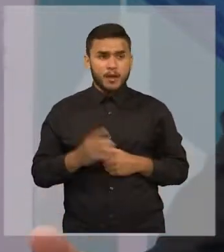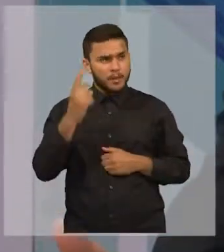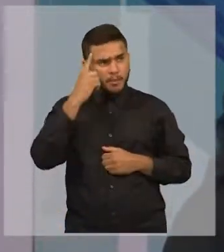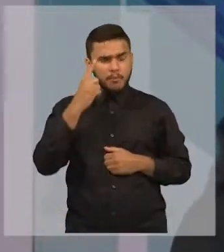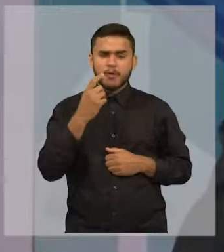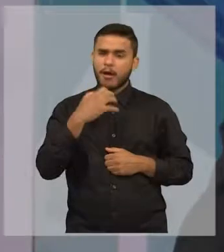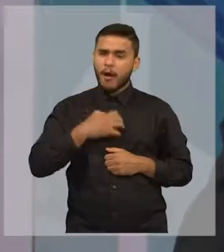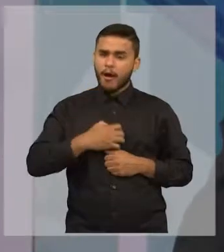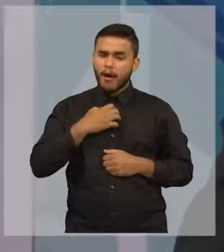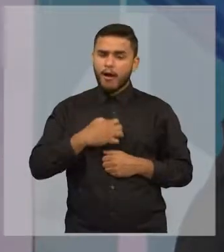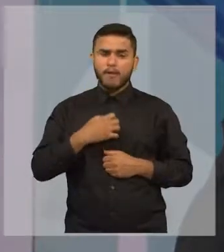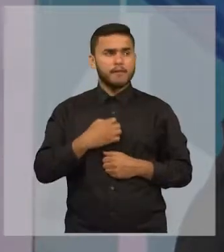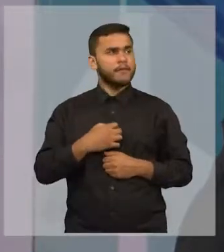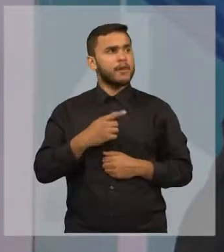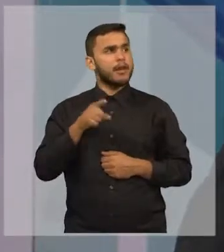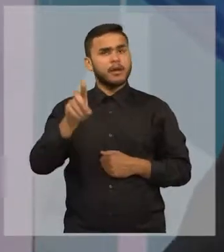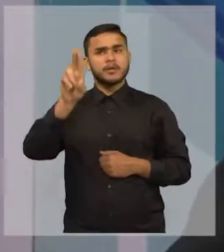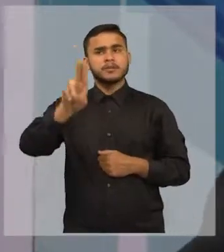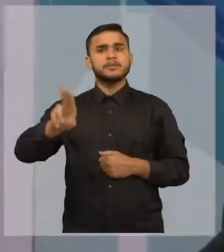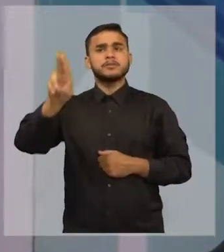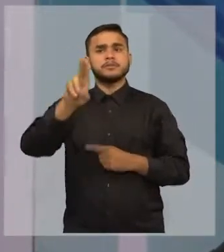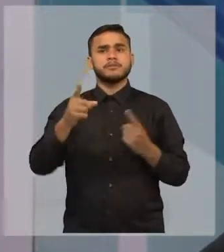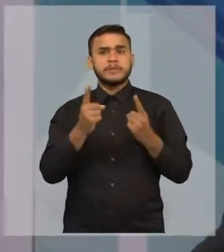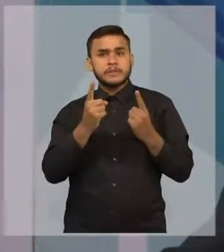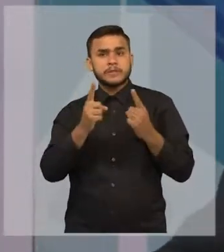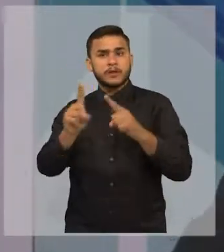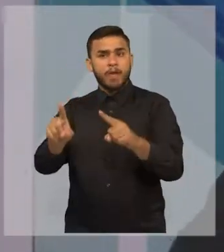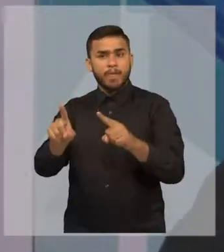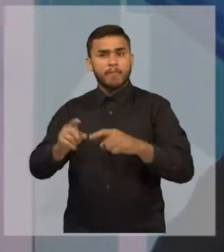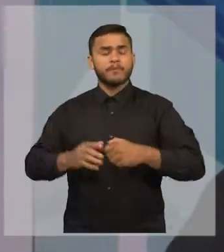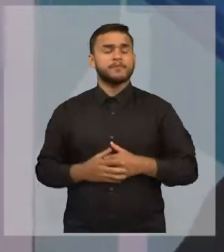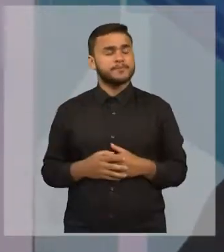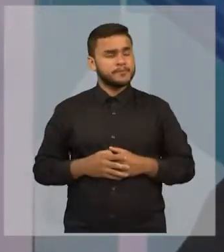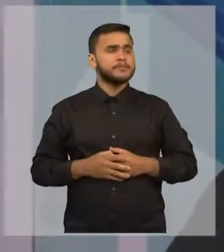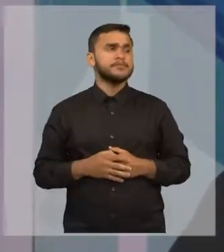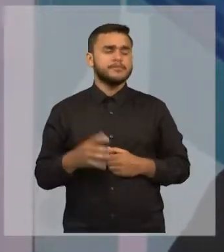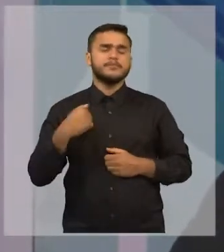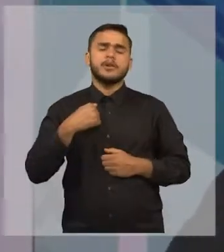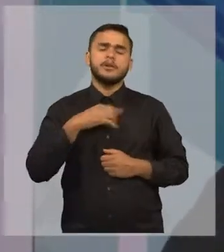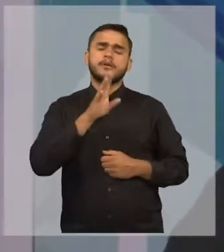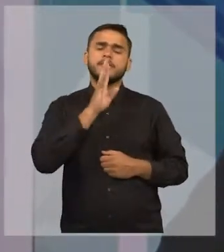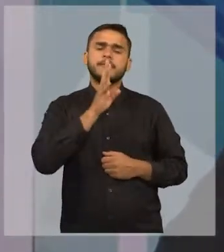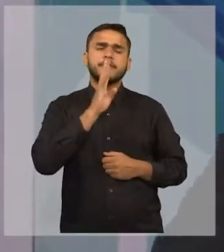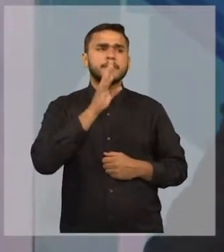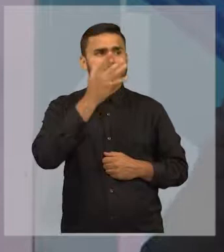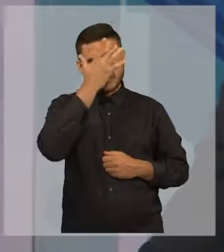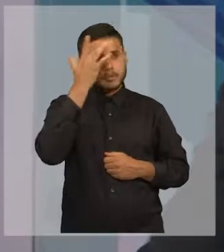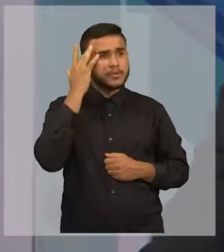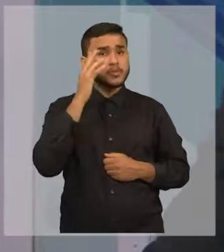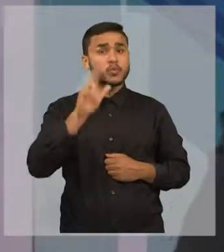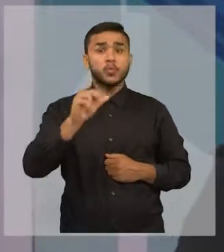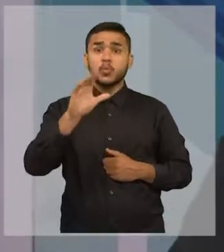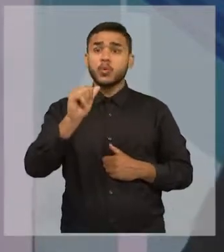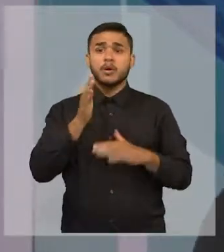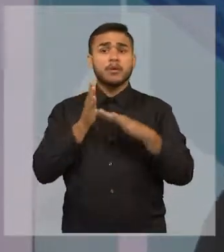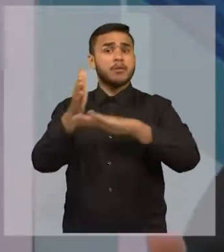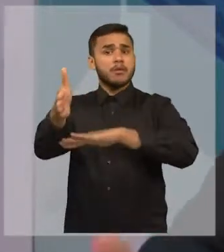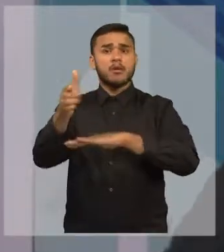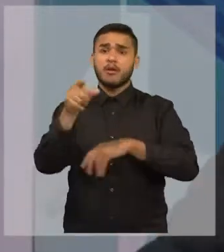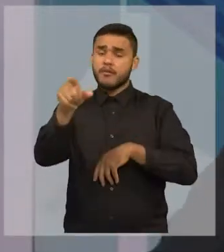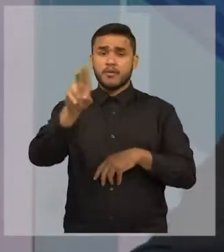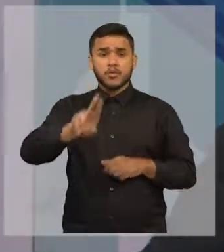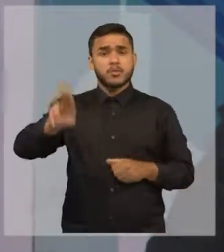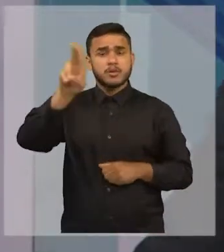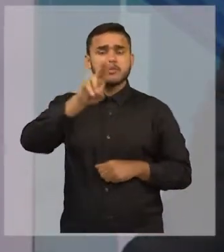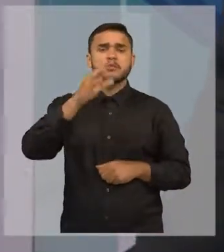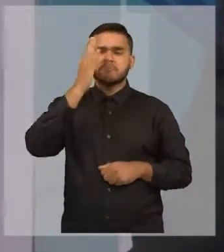de revanchismo mesmo contra a universidade. Né? Então, por exemplo, eu conheço pessoas que nunca passaram na frente da universidade e